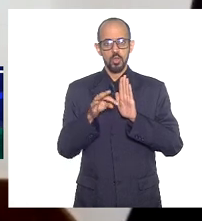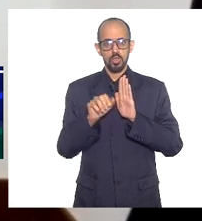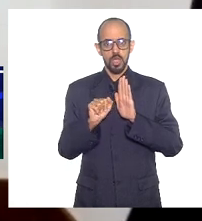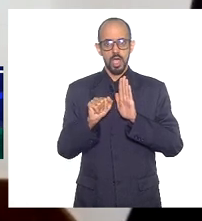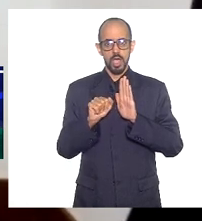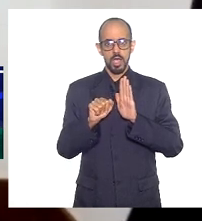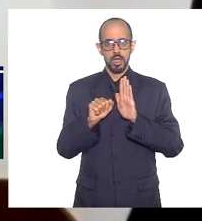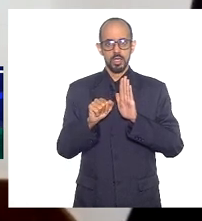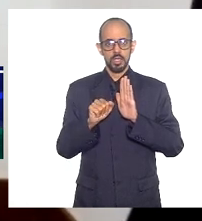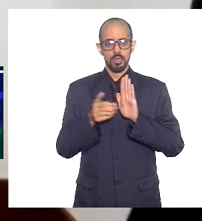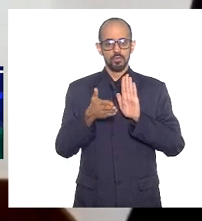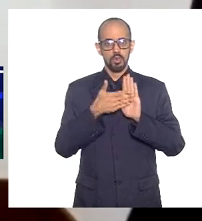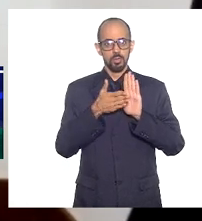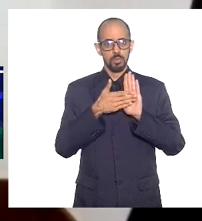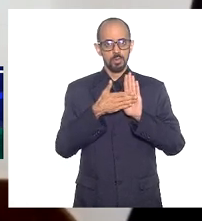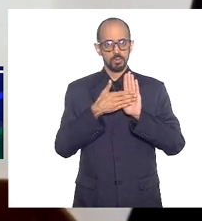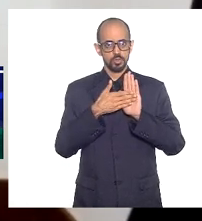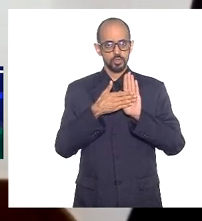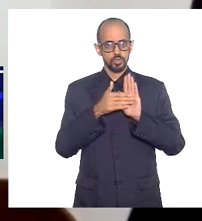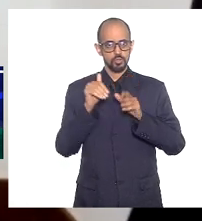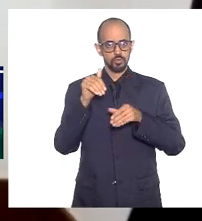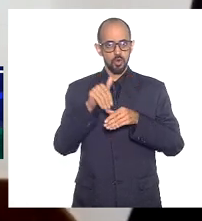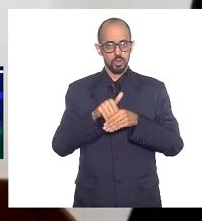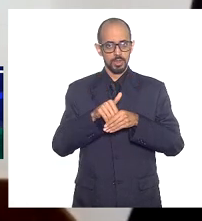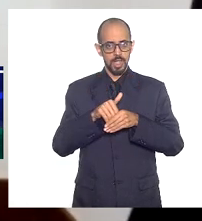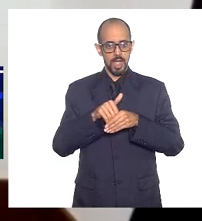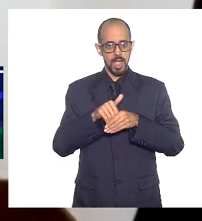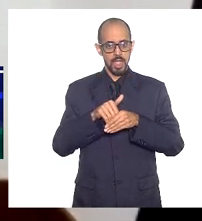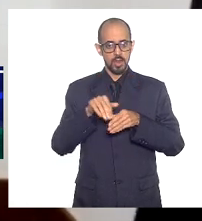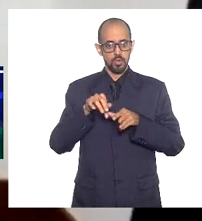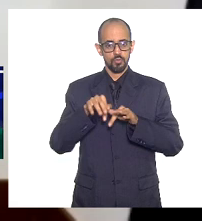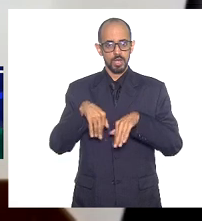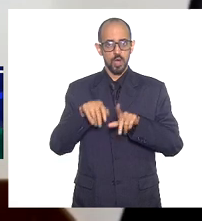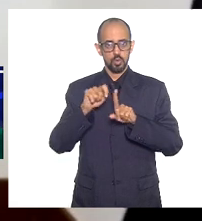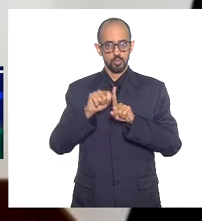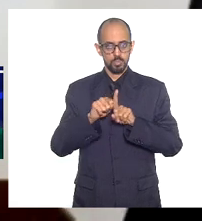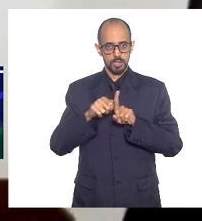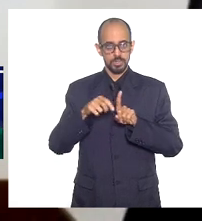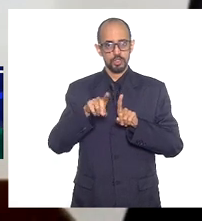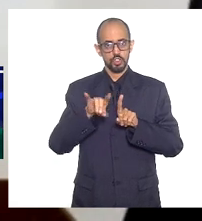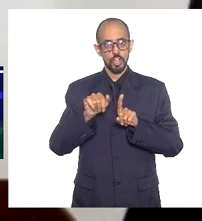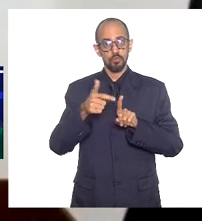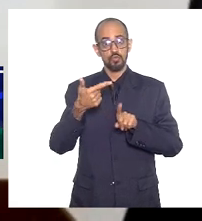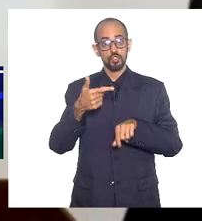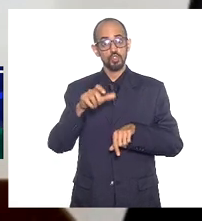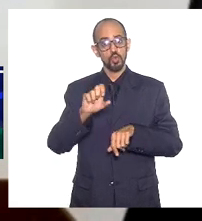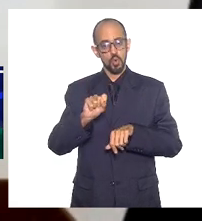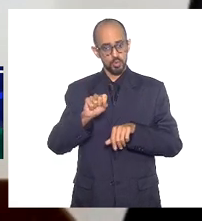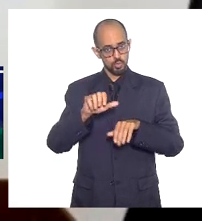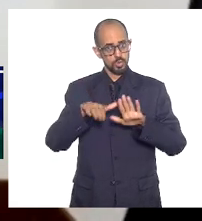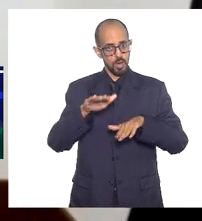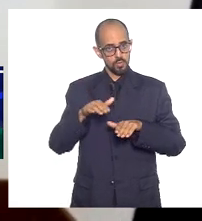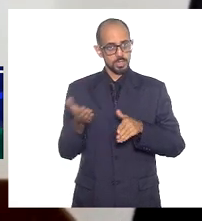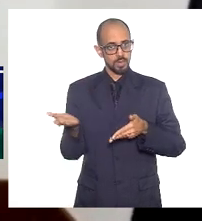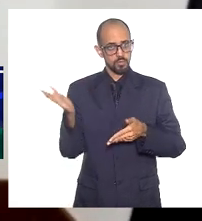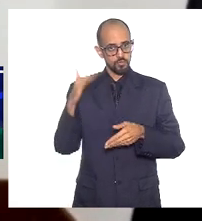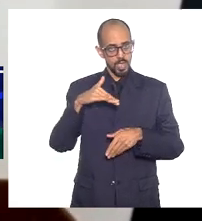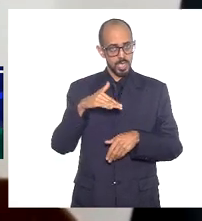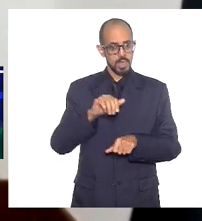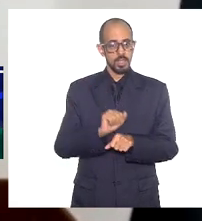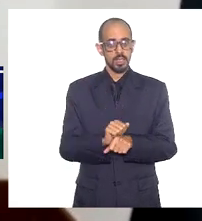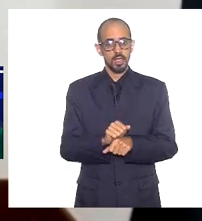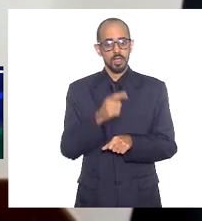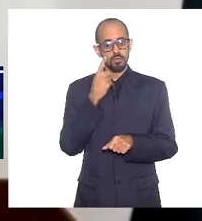desse mês, de junho. Então, ele virá, possivelmente, dia 28. Ele só quer checar os números do